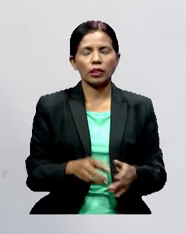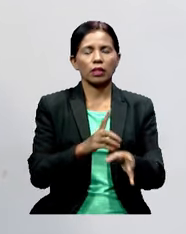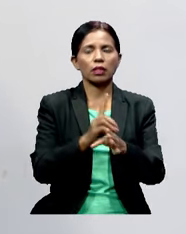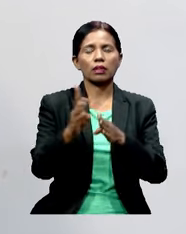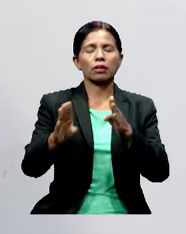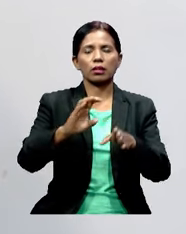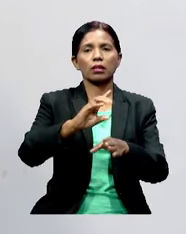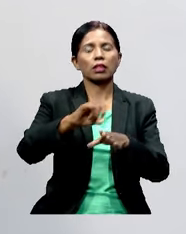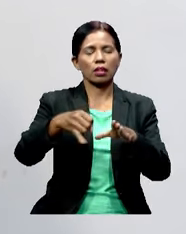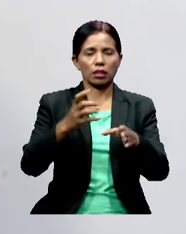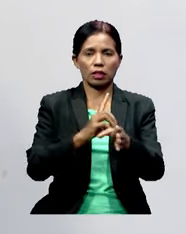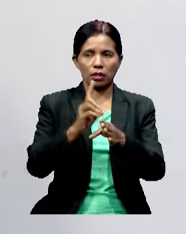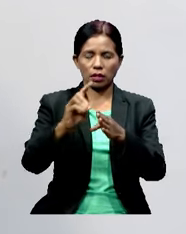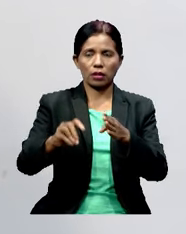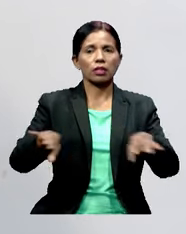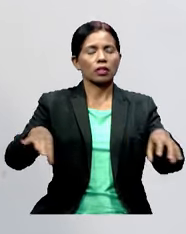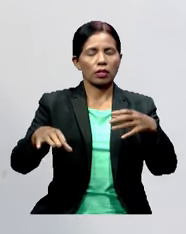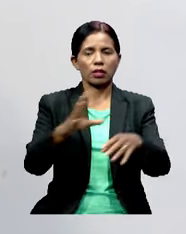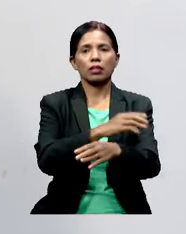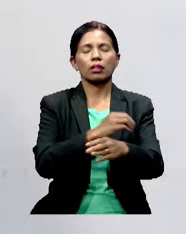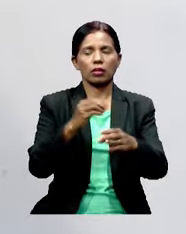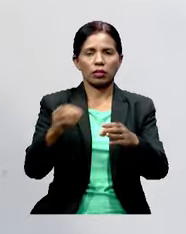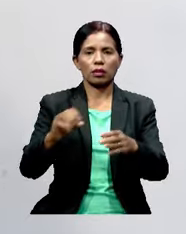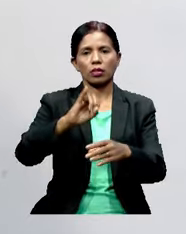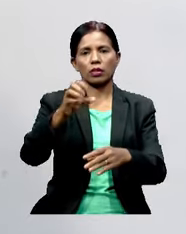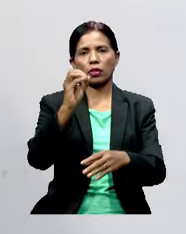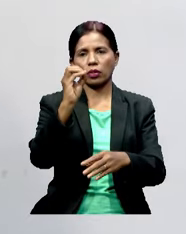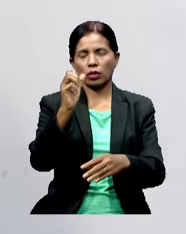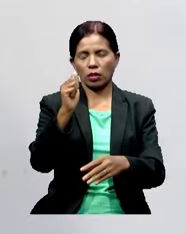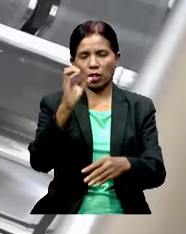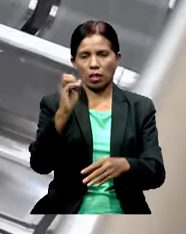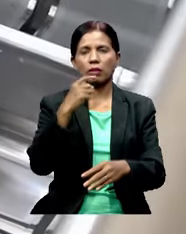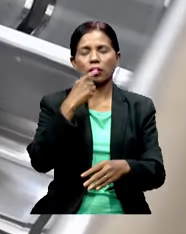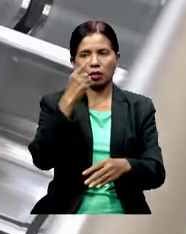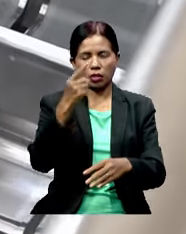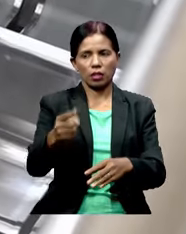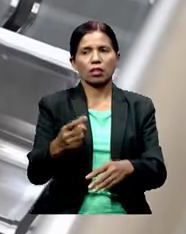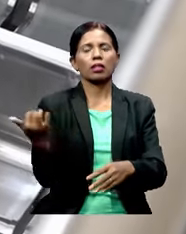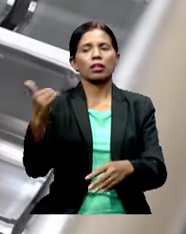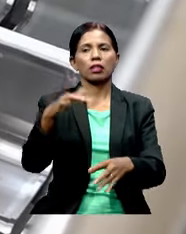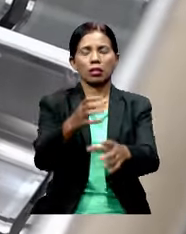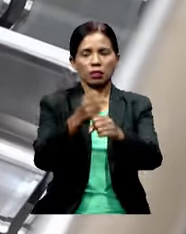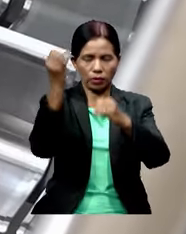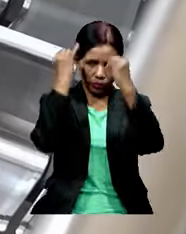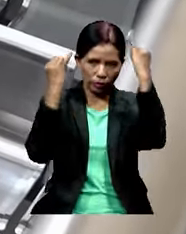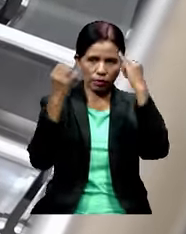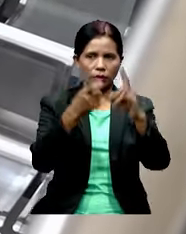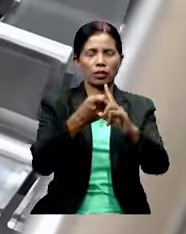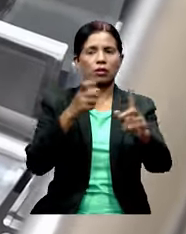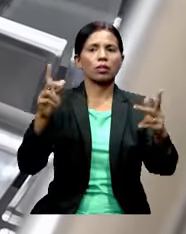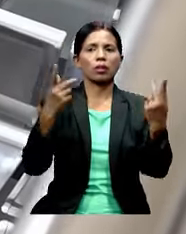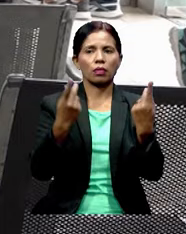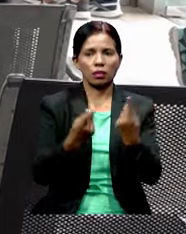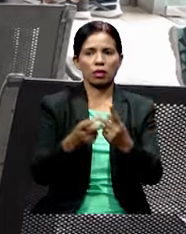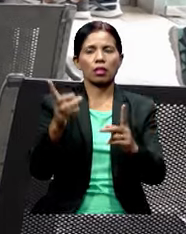Diretor-Geral Direção-Geral Serviço Registro Notariado, João Fernando Martins Satete, Cira Simone Informação Rússia Companhia e